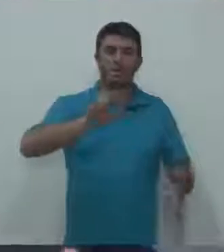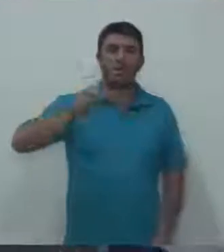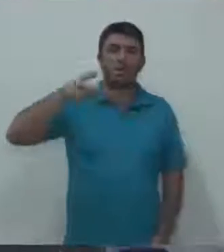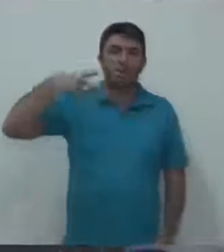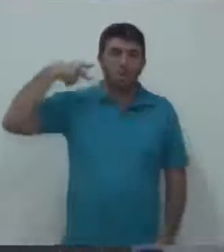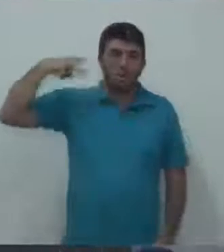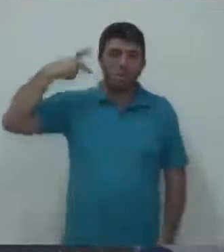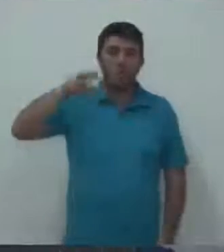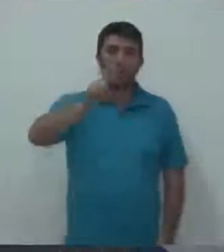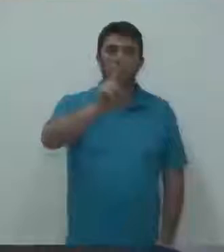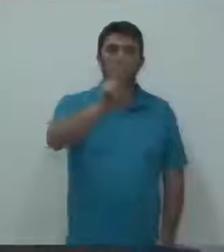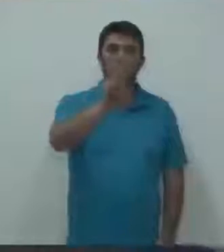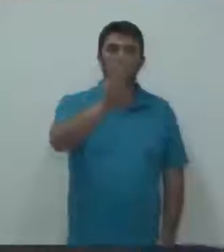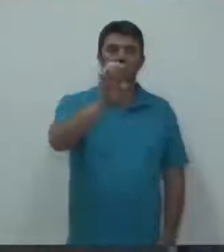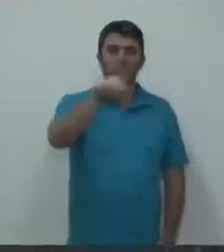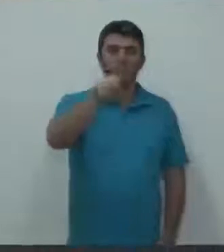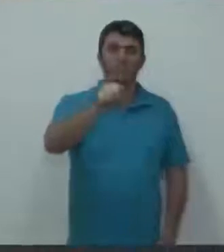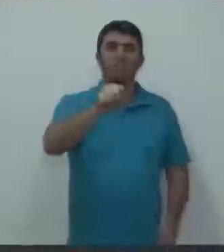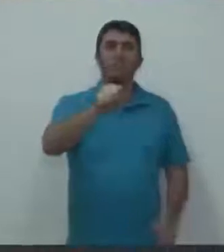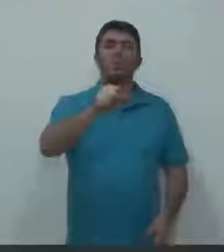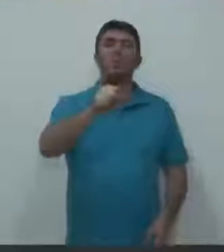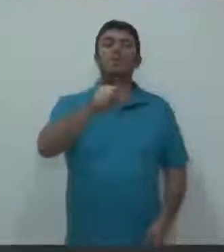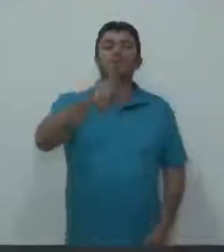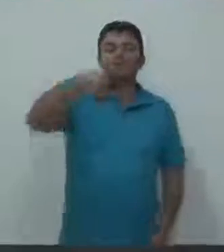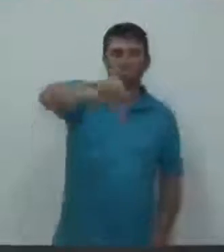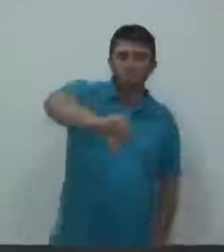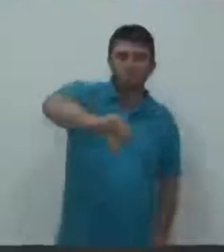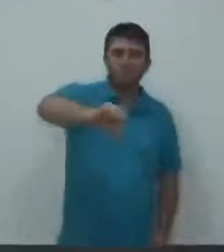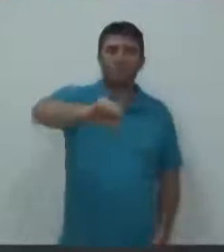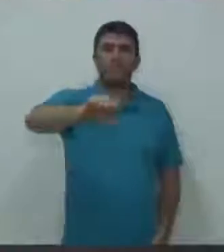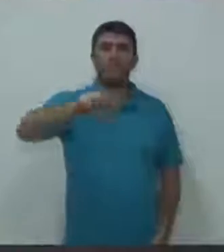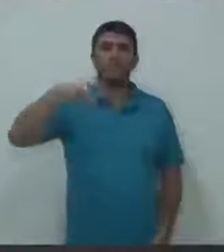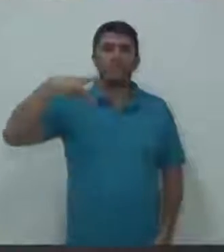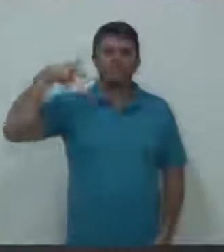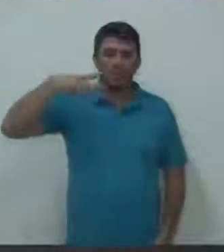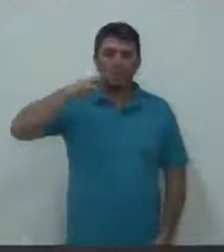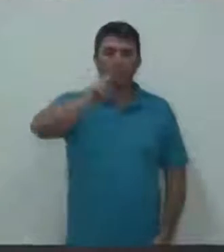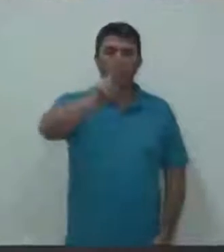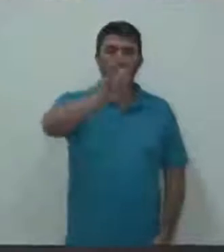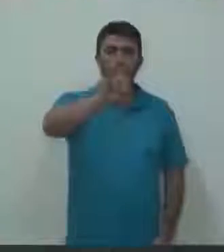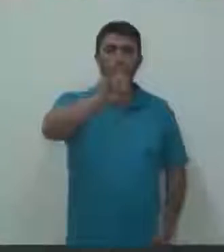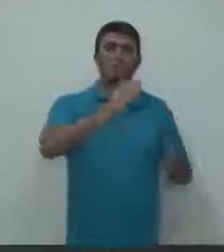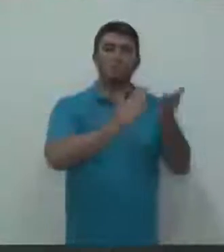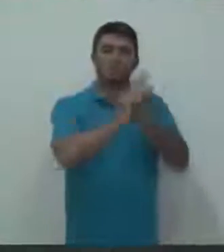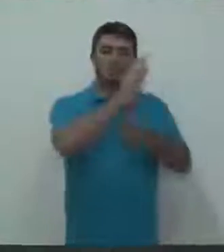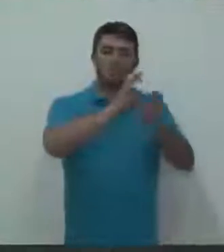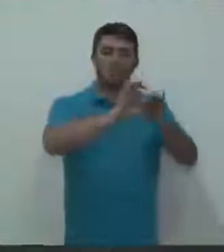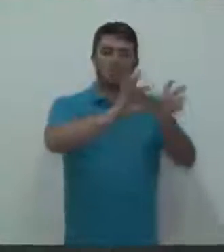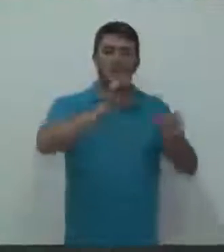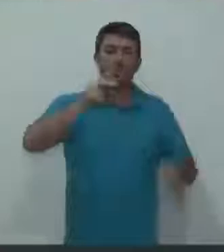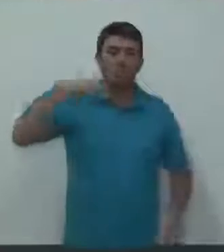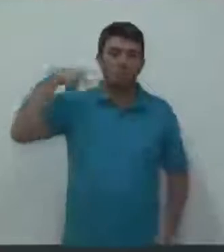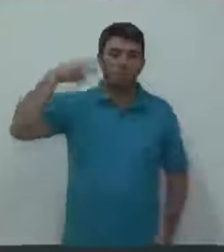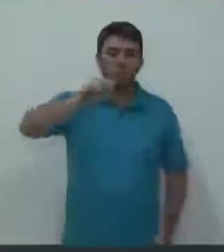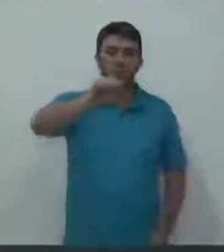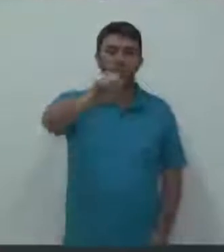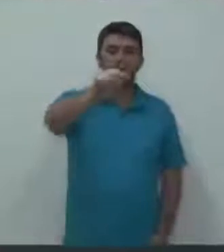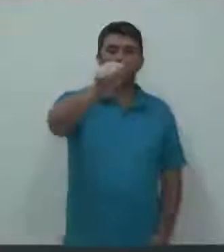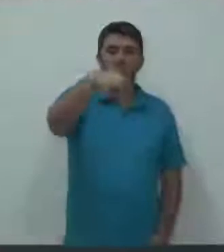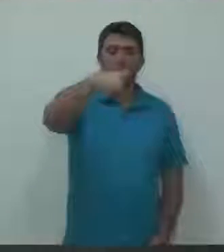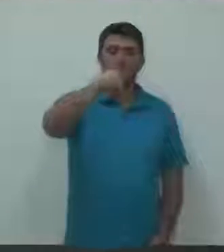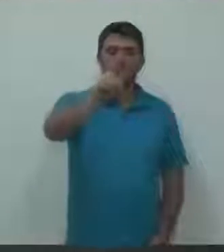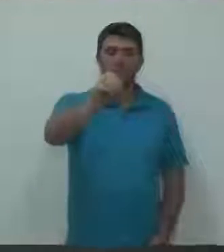Vereador Rubens Nunes. Reprovo. Vereador Rui Macaxeira. Aprovo. Vereador Sandro Rebeca.